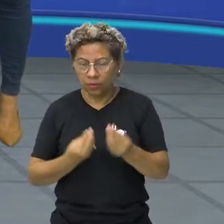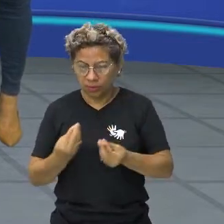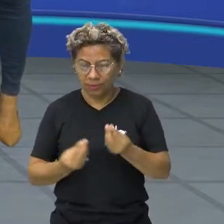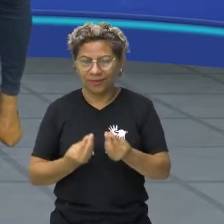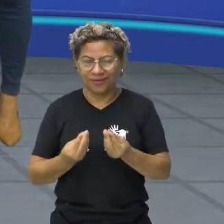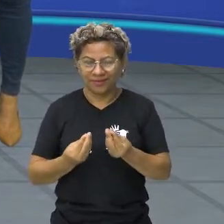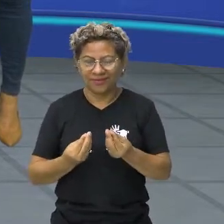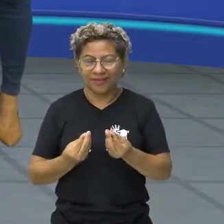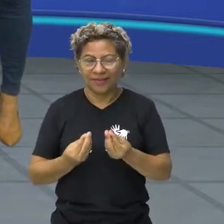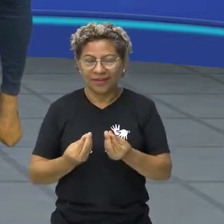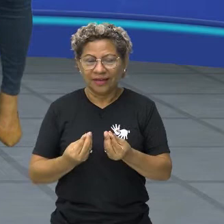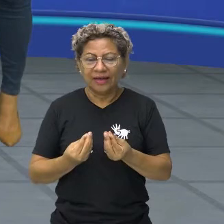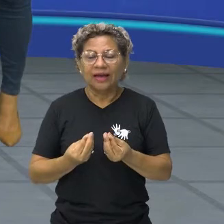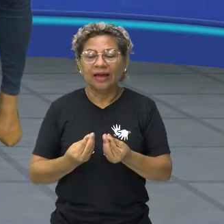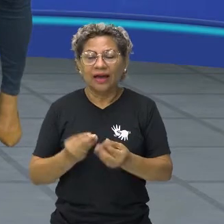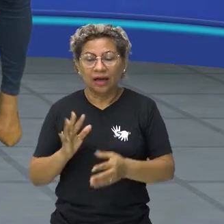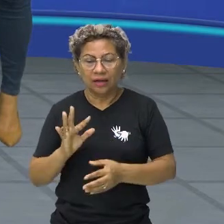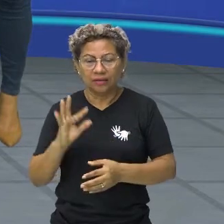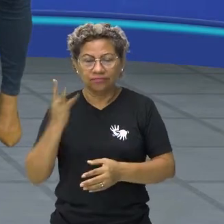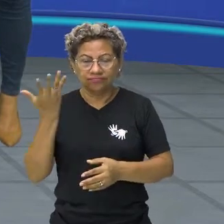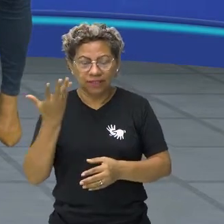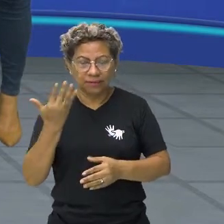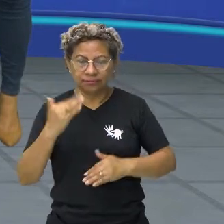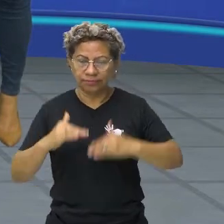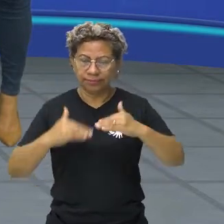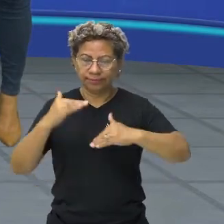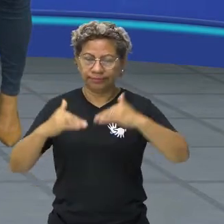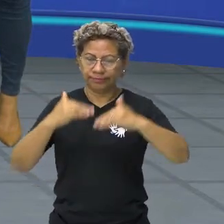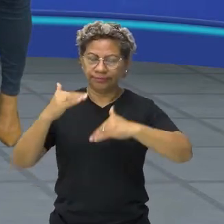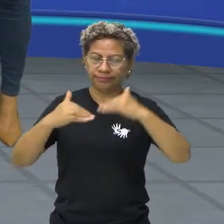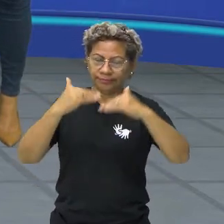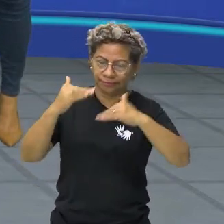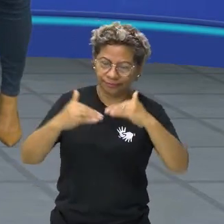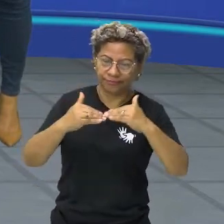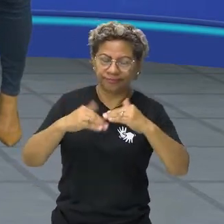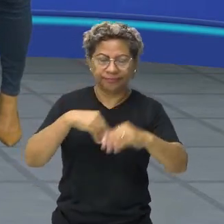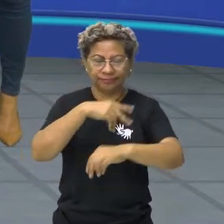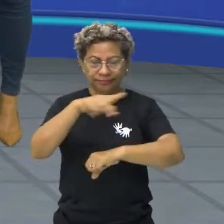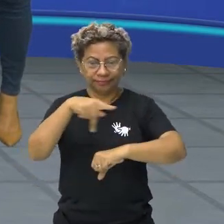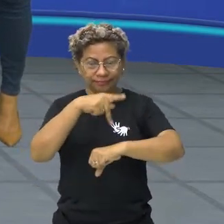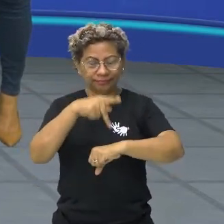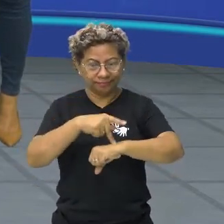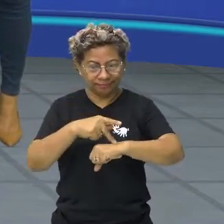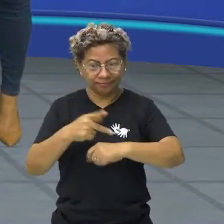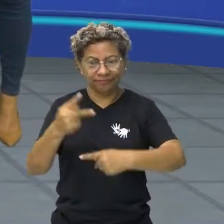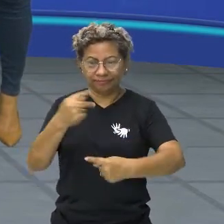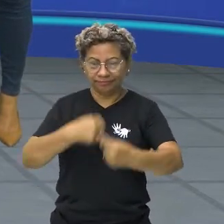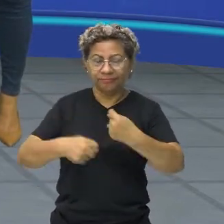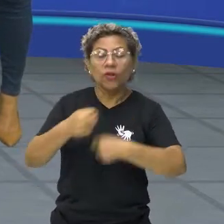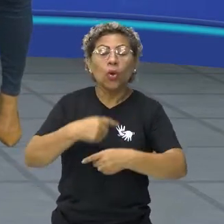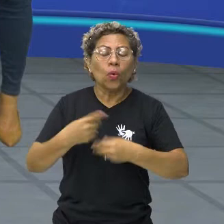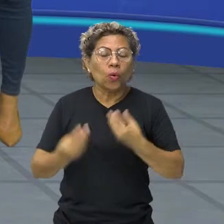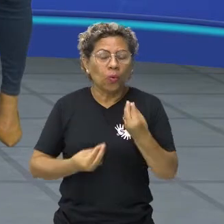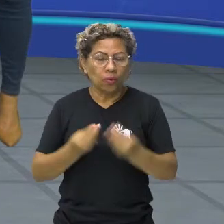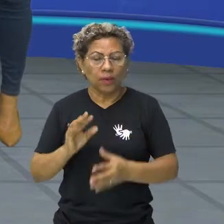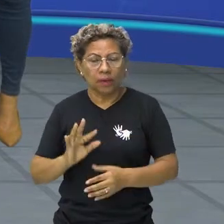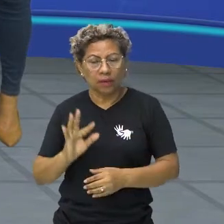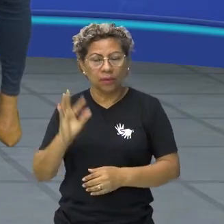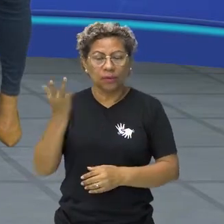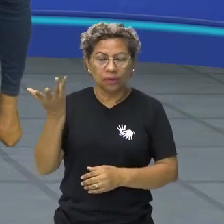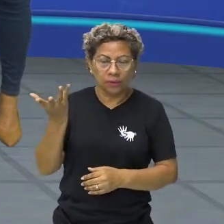de desenvolvimento econômico dos países, como foi que ocorreu esse surgimento aí dos